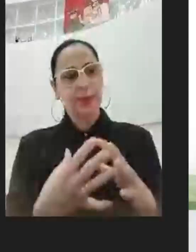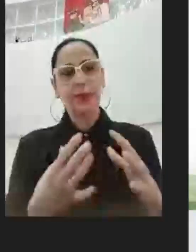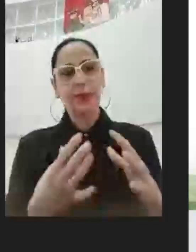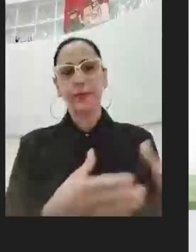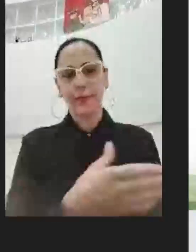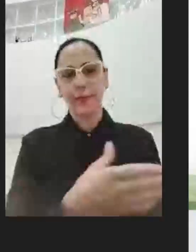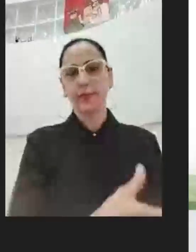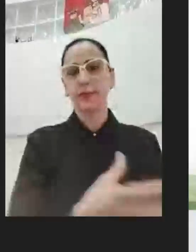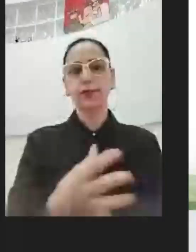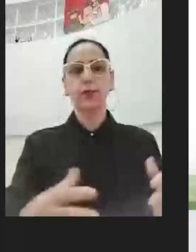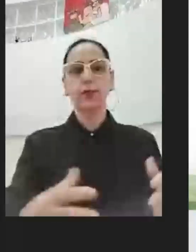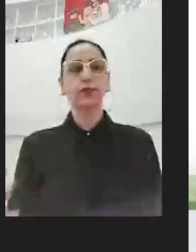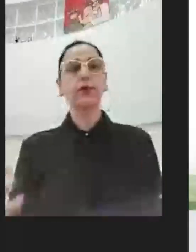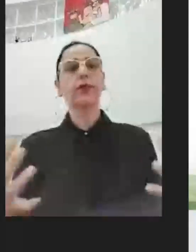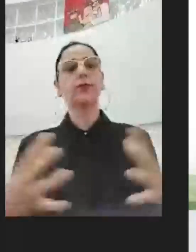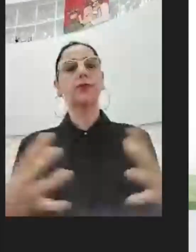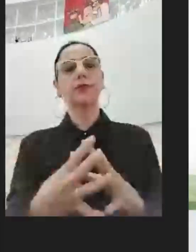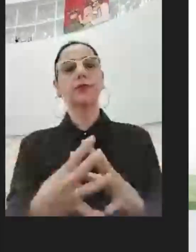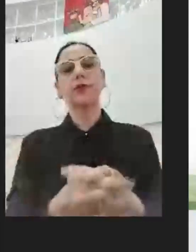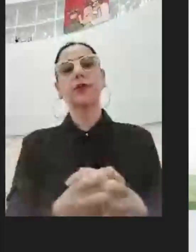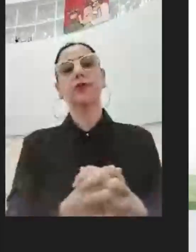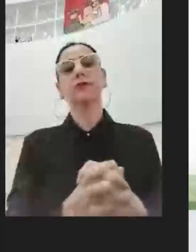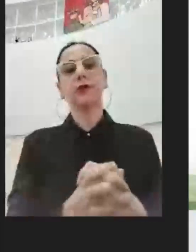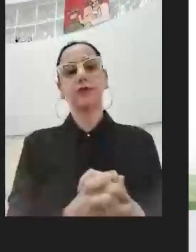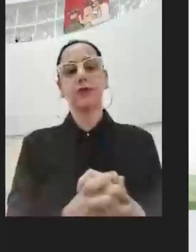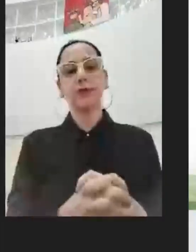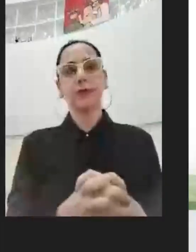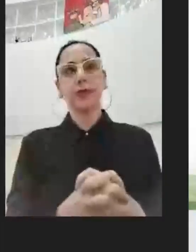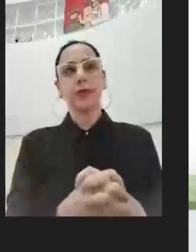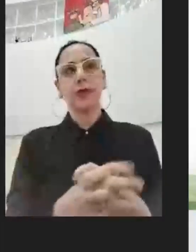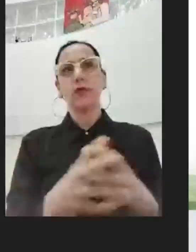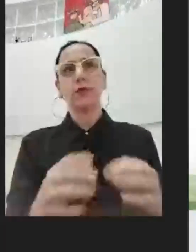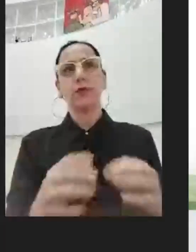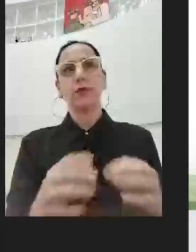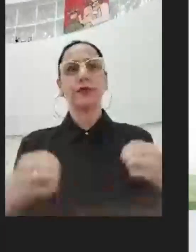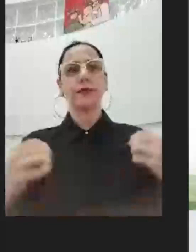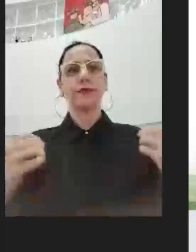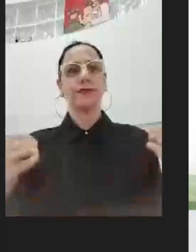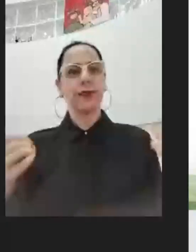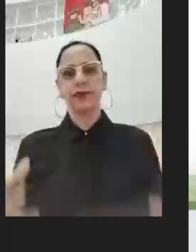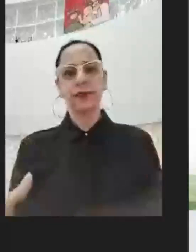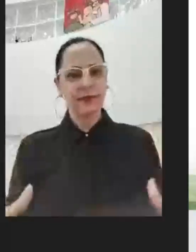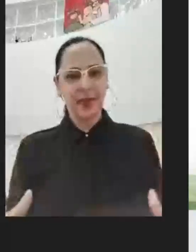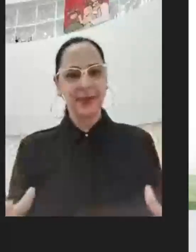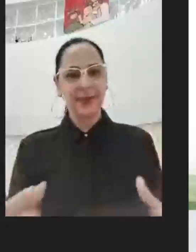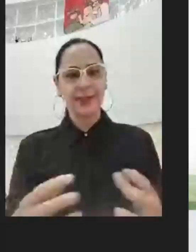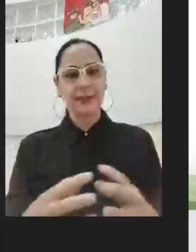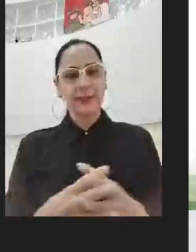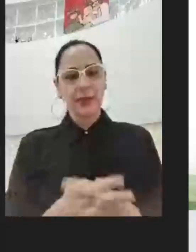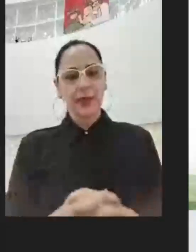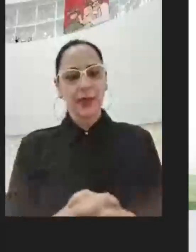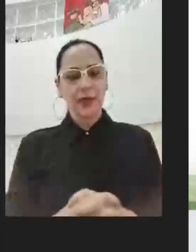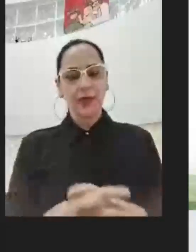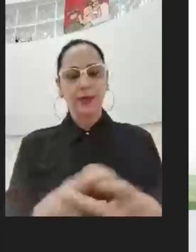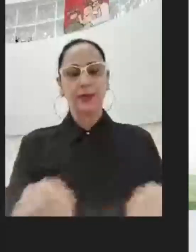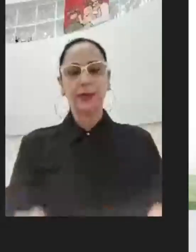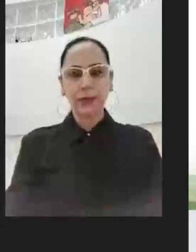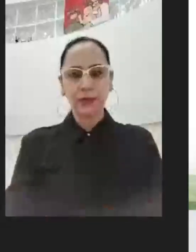acabava não amamentando, ou muitas vezes ficando bastante culpada, fragilizada,